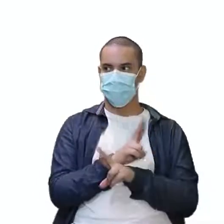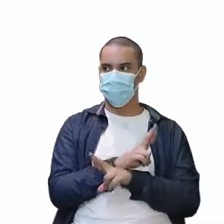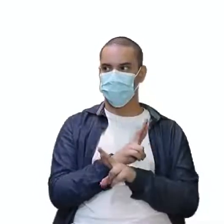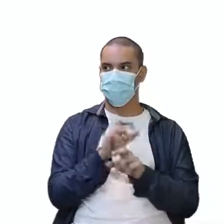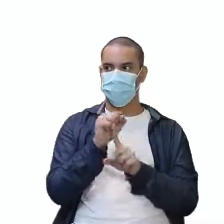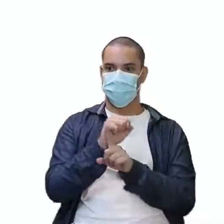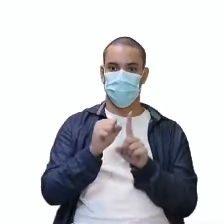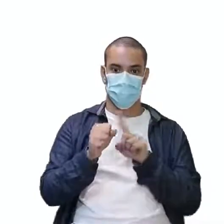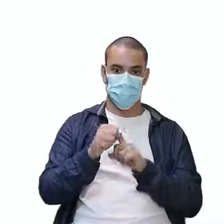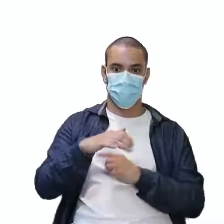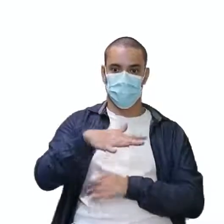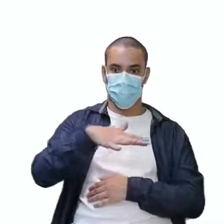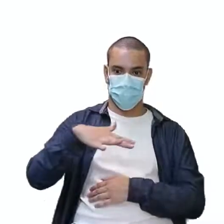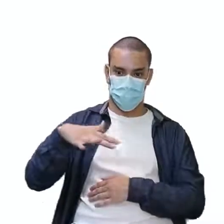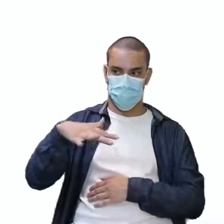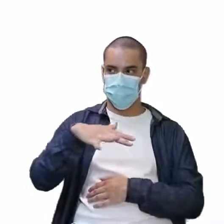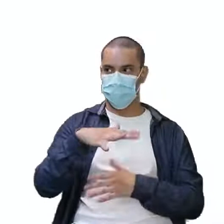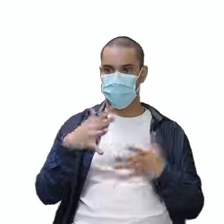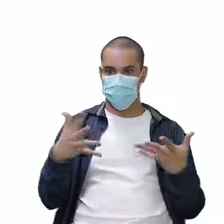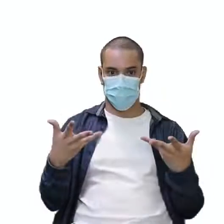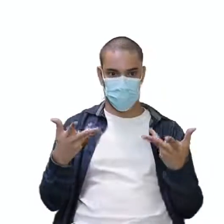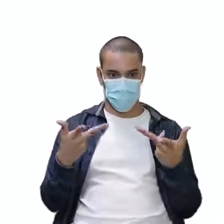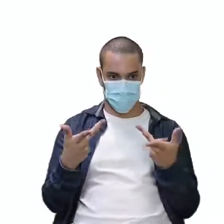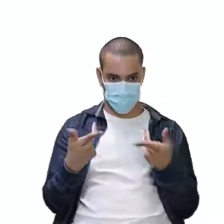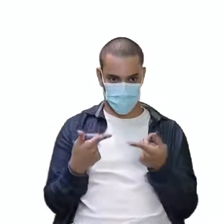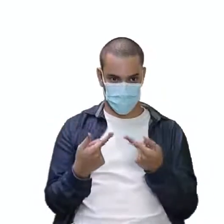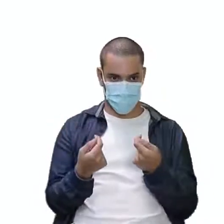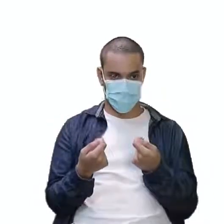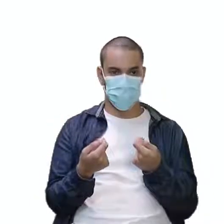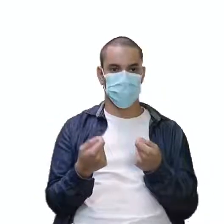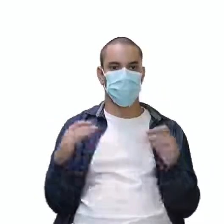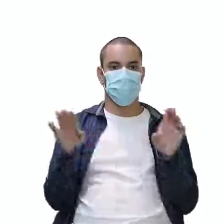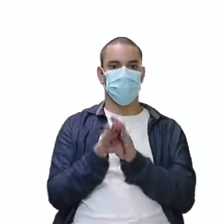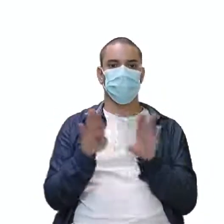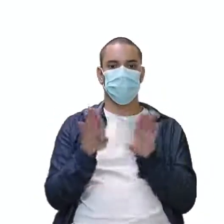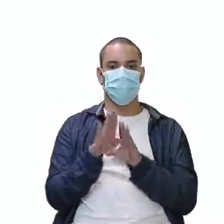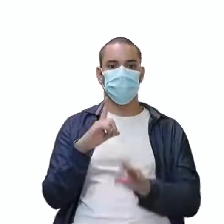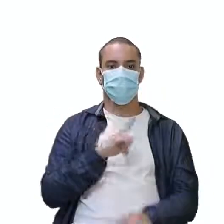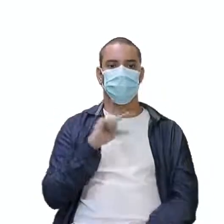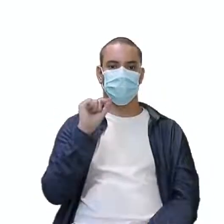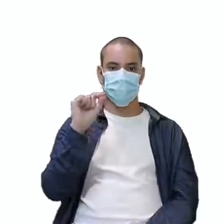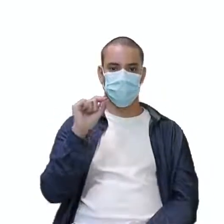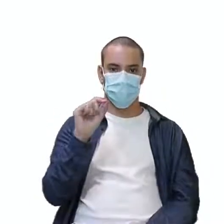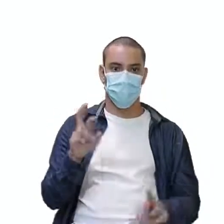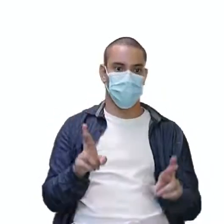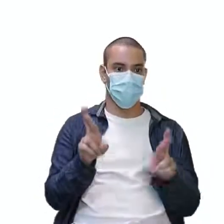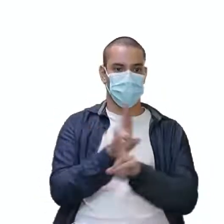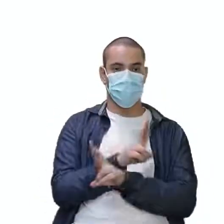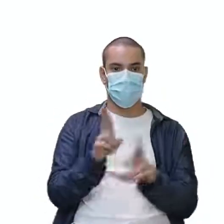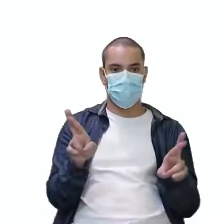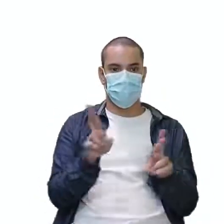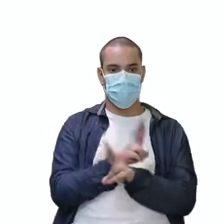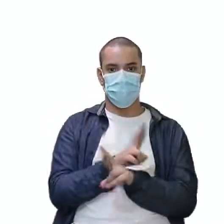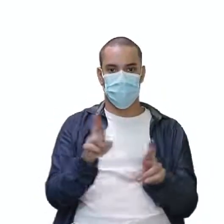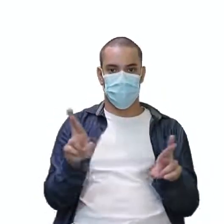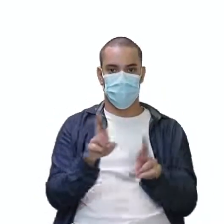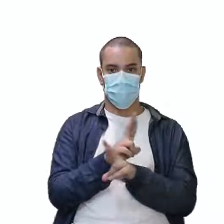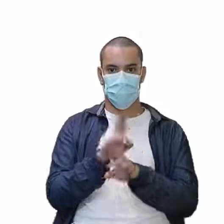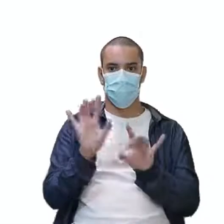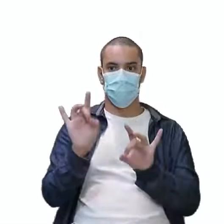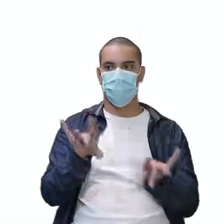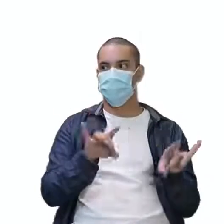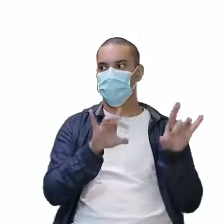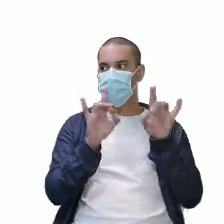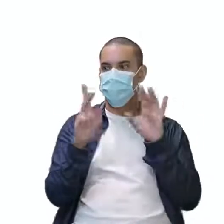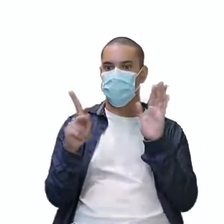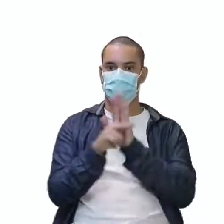de sociedade harmônicas, tá? E você vai ter a relação também intraespecífica entre